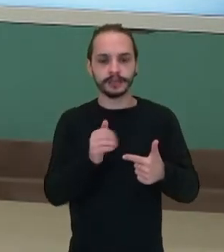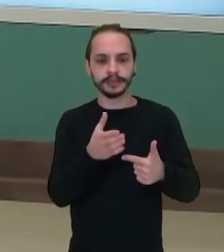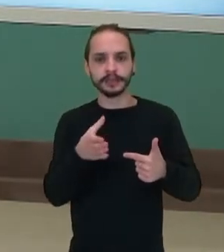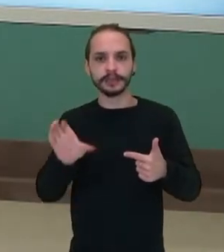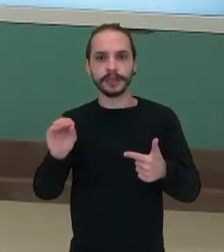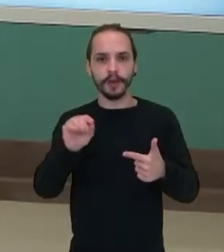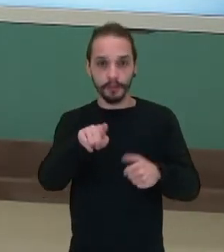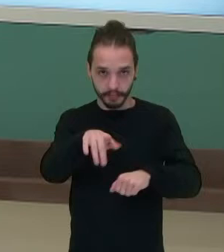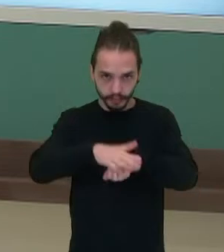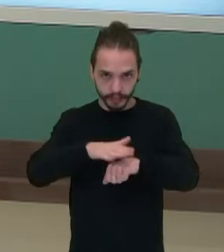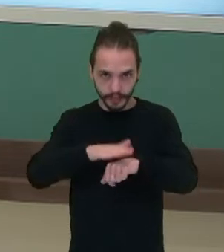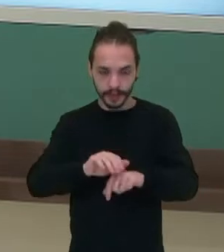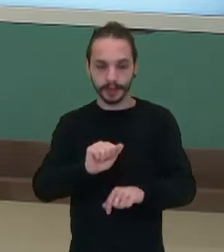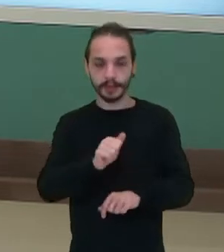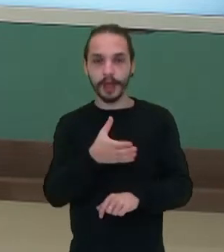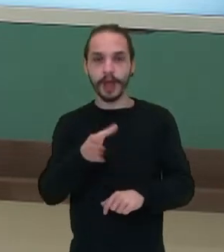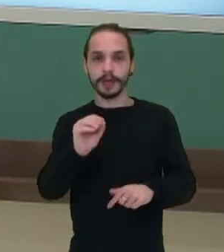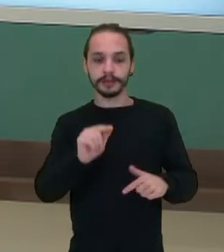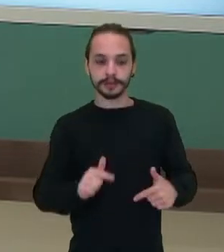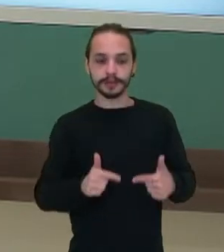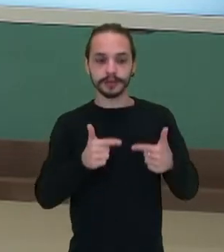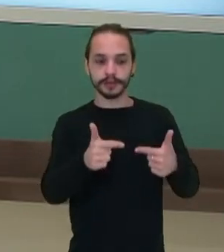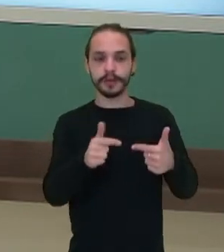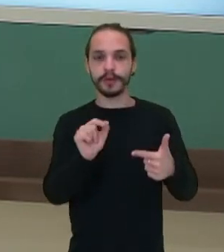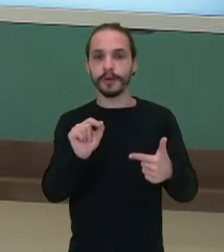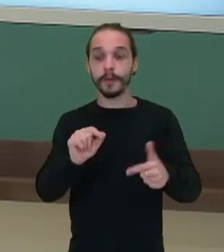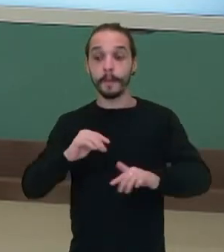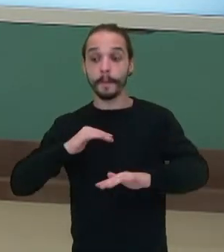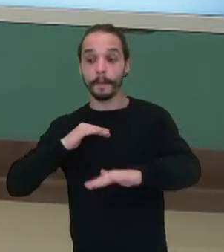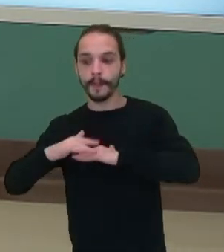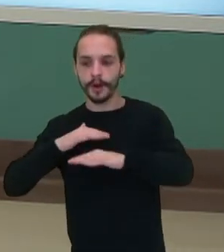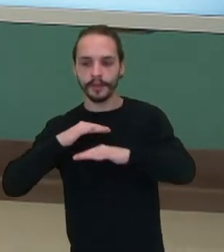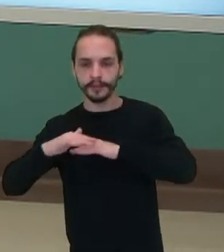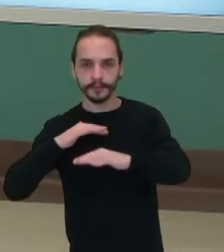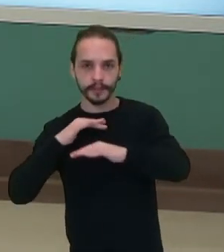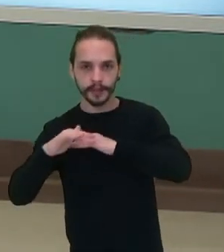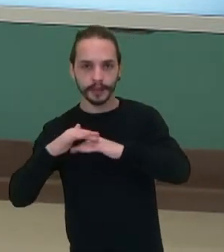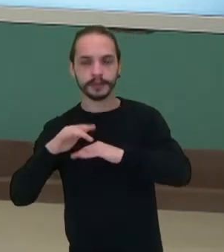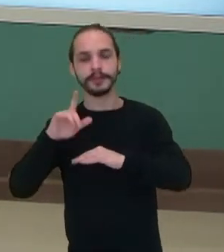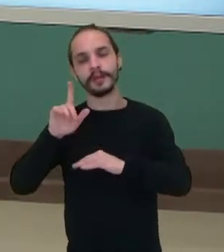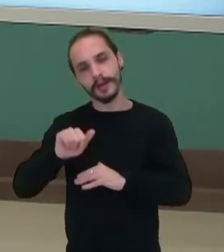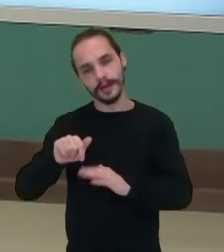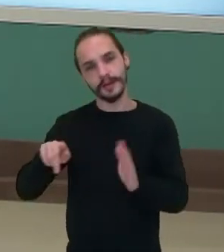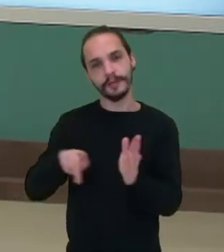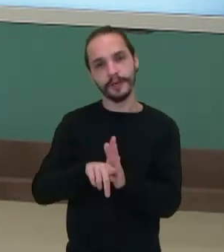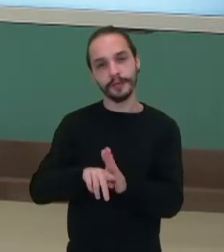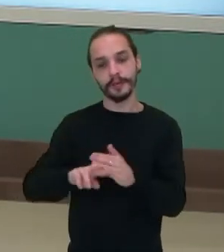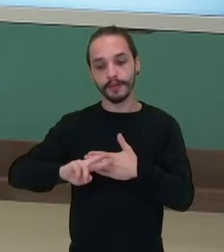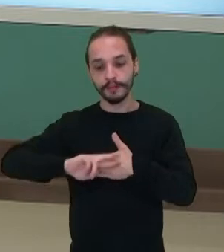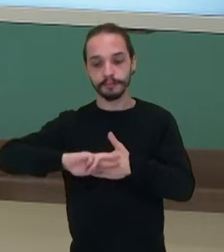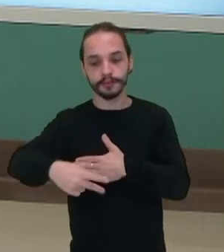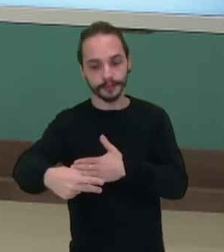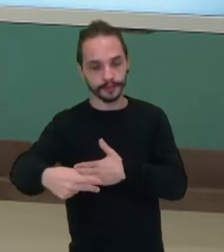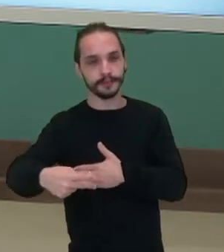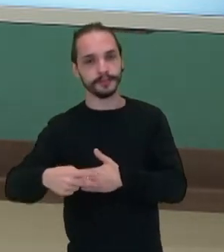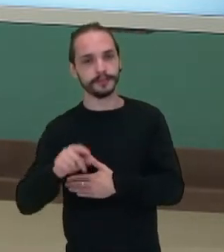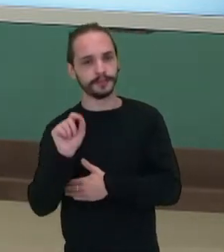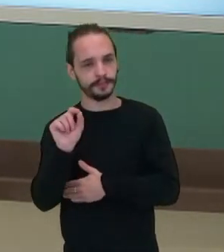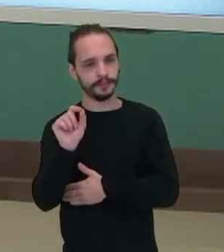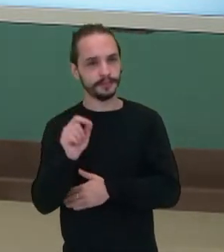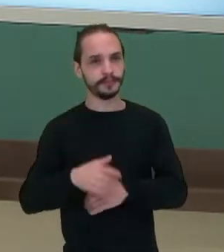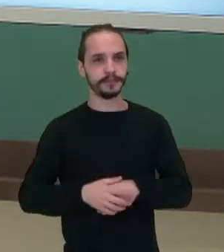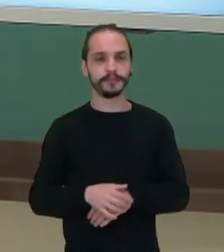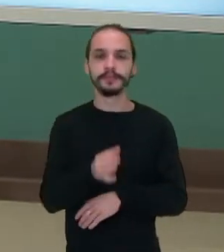é responsável pela ação, mas quem irá promover o movimento, neste caso, vai ser a reação, certo? Então,